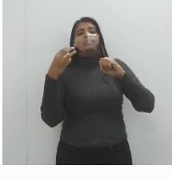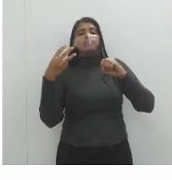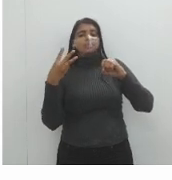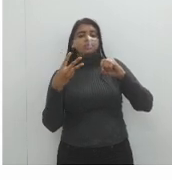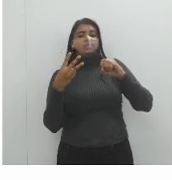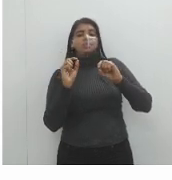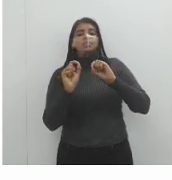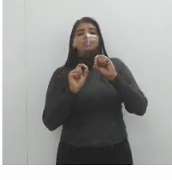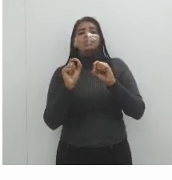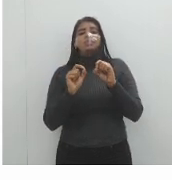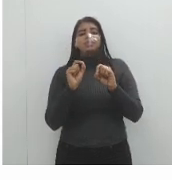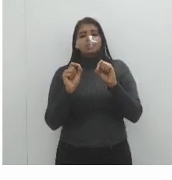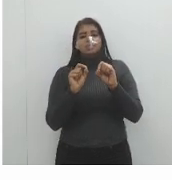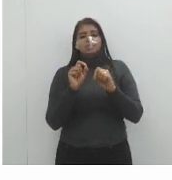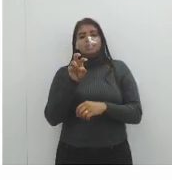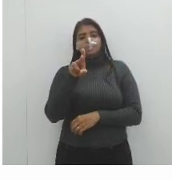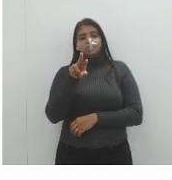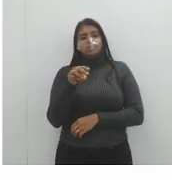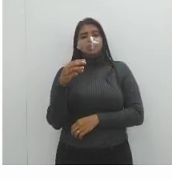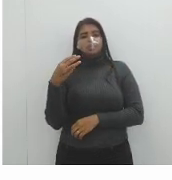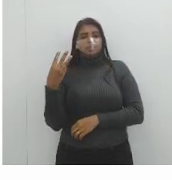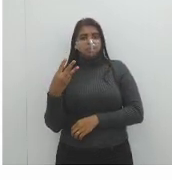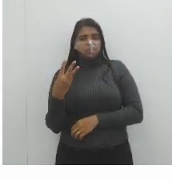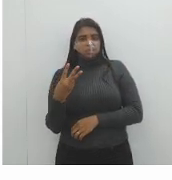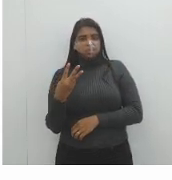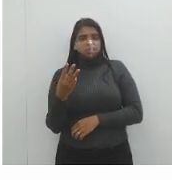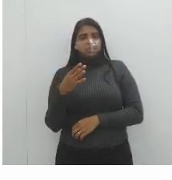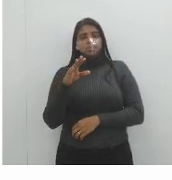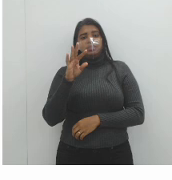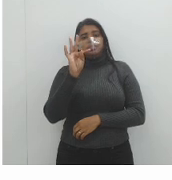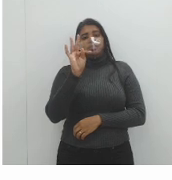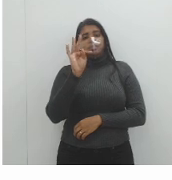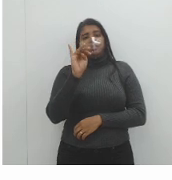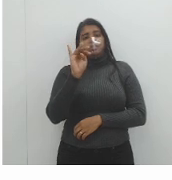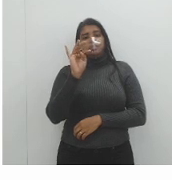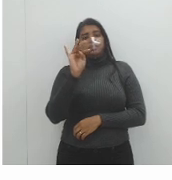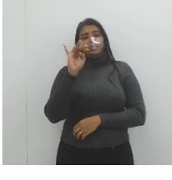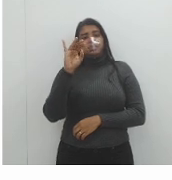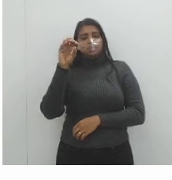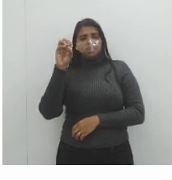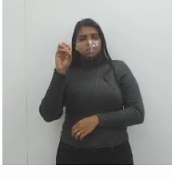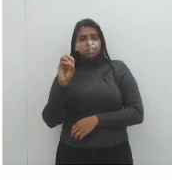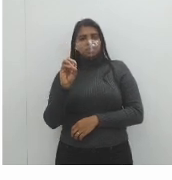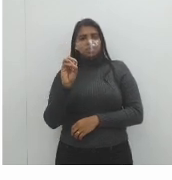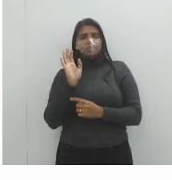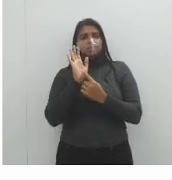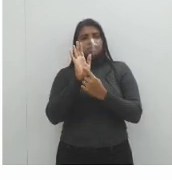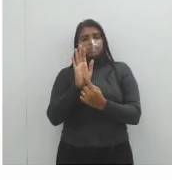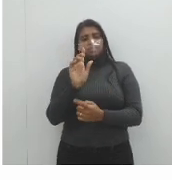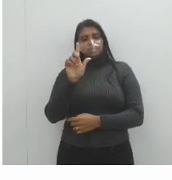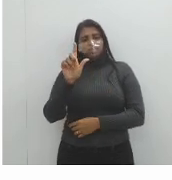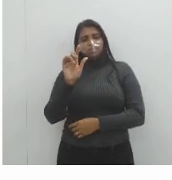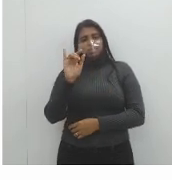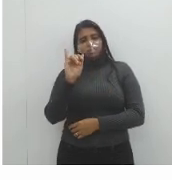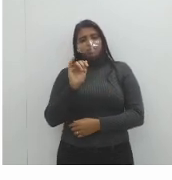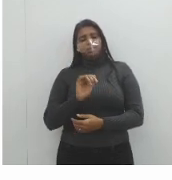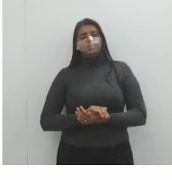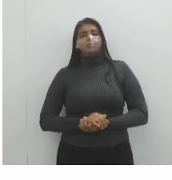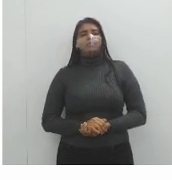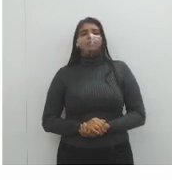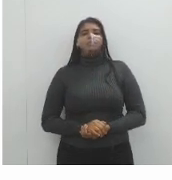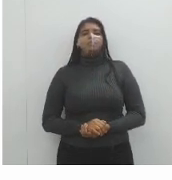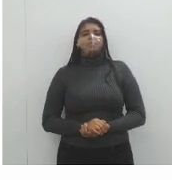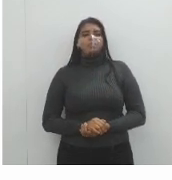um número atômico igual a 3? É o átomo de lítio, que é representado pela sigla